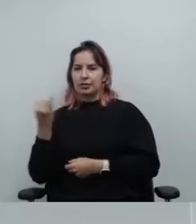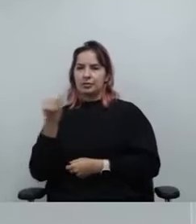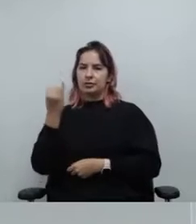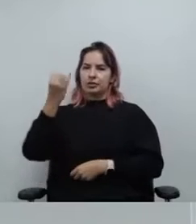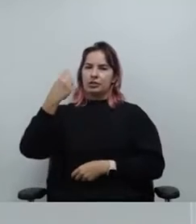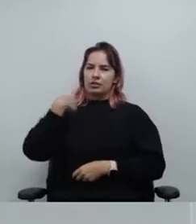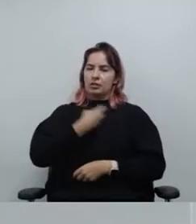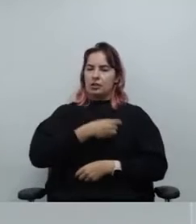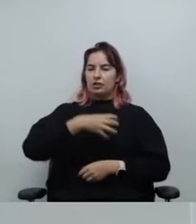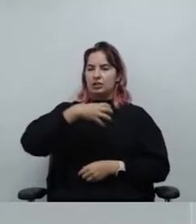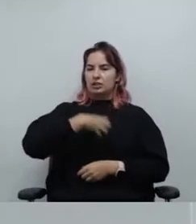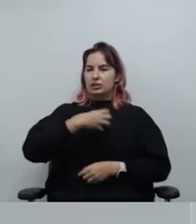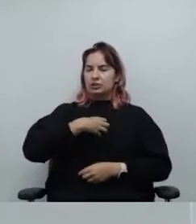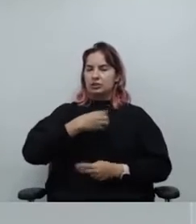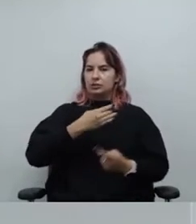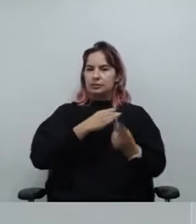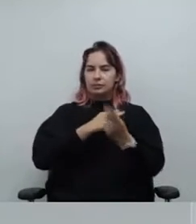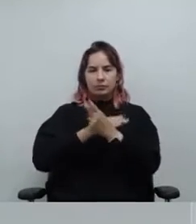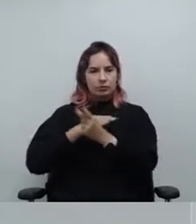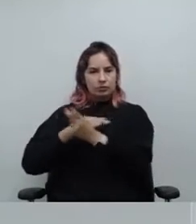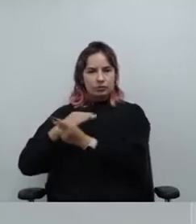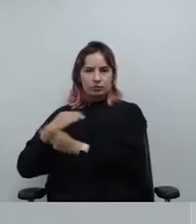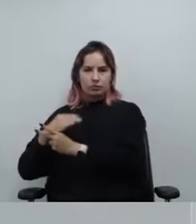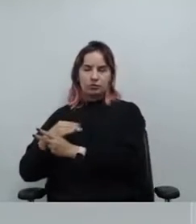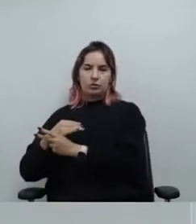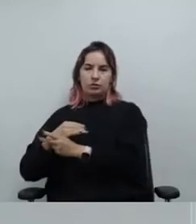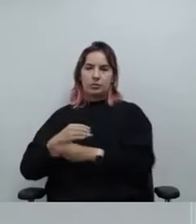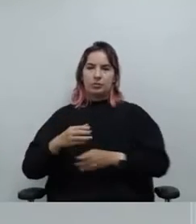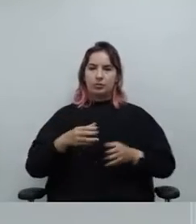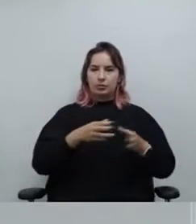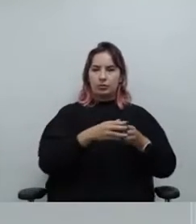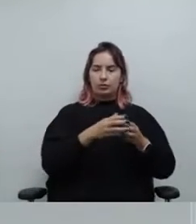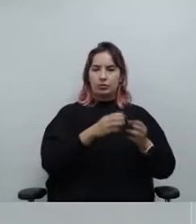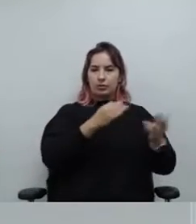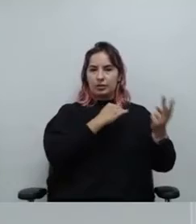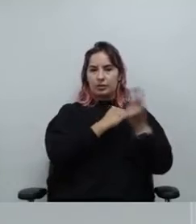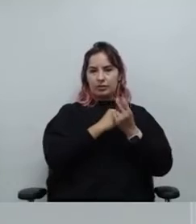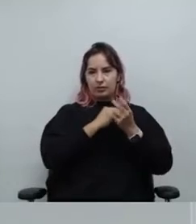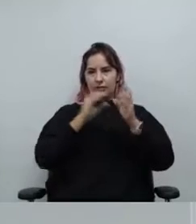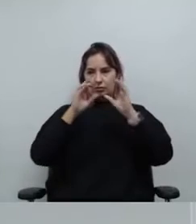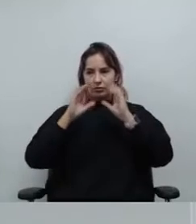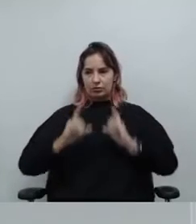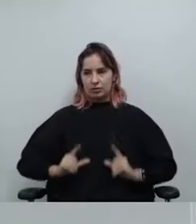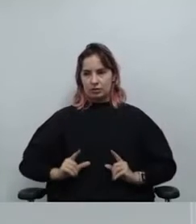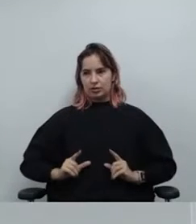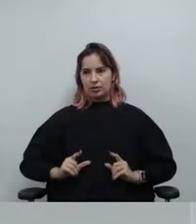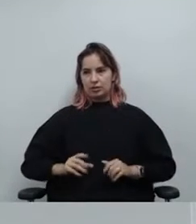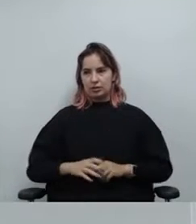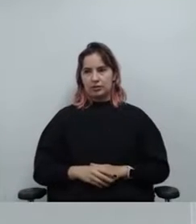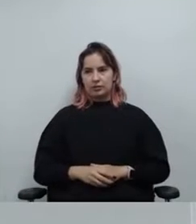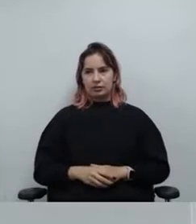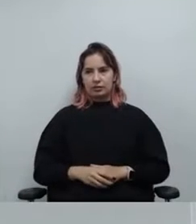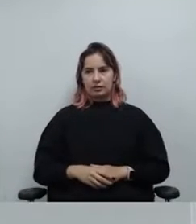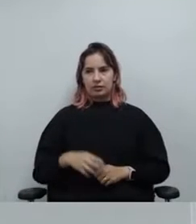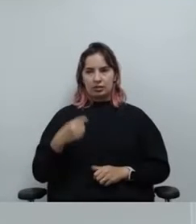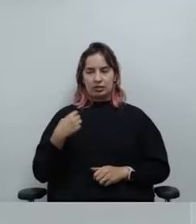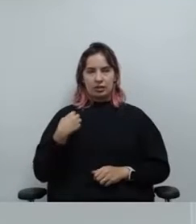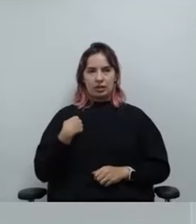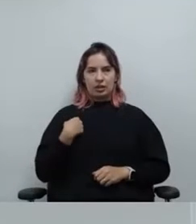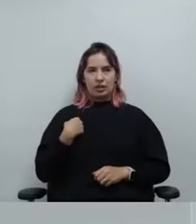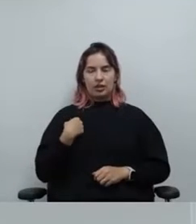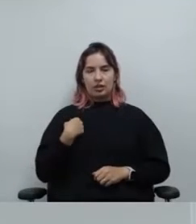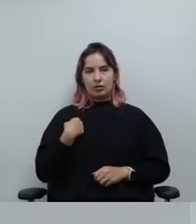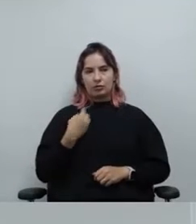se sentir protegido pelo órgão que defende o cidadão. Eu estou vivendo há